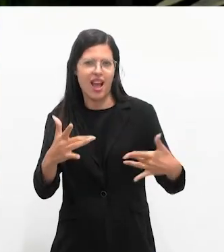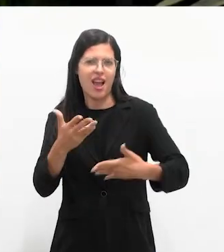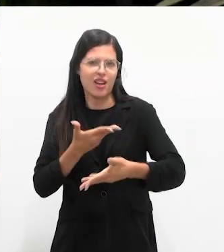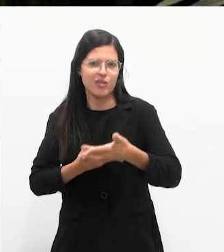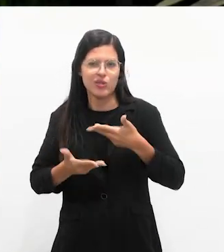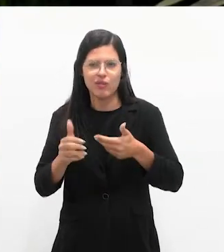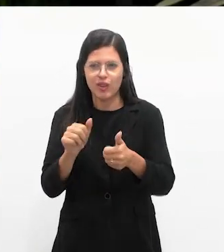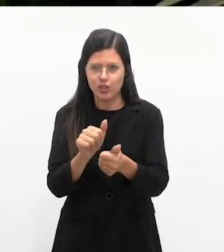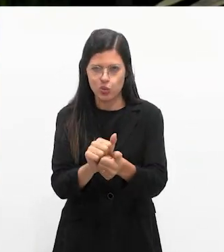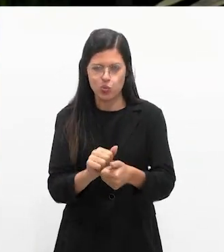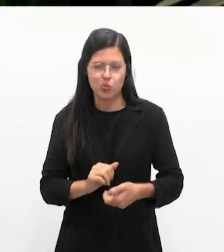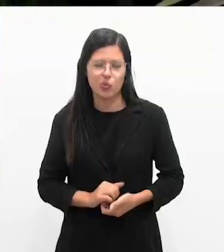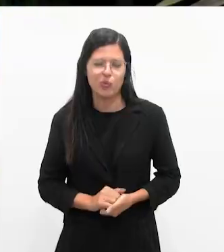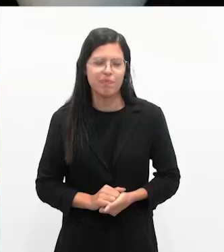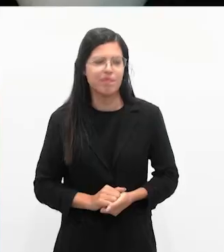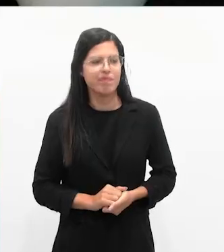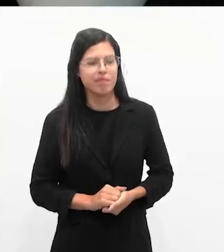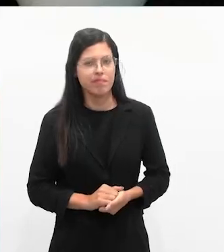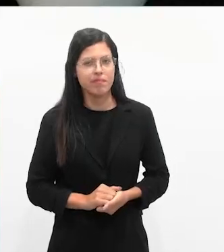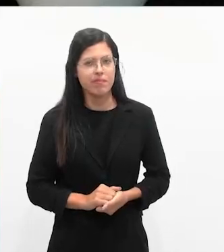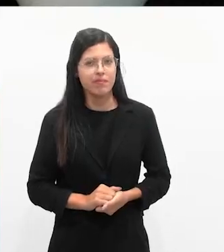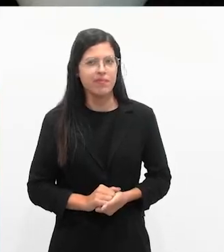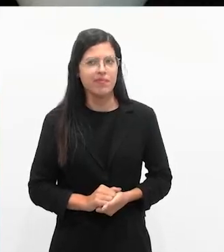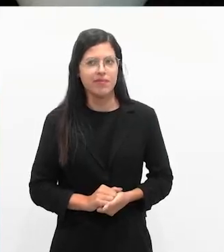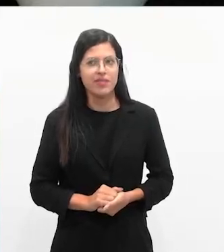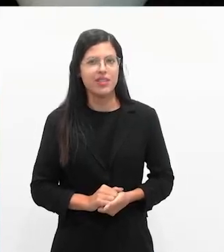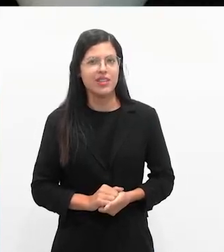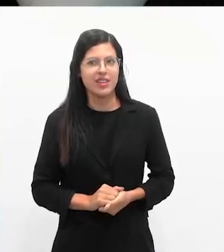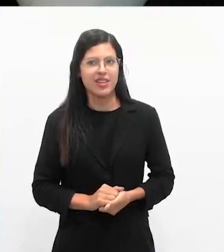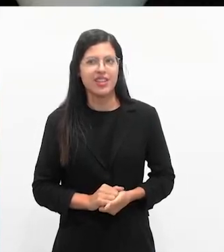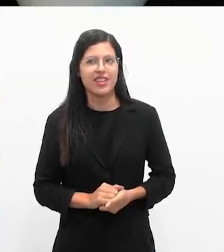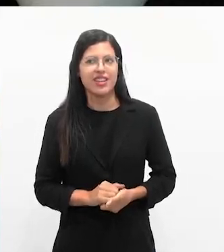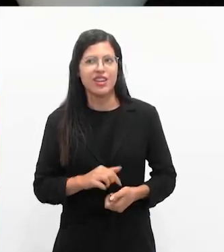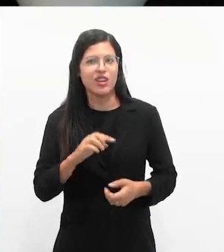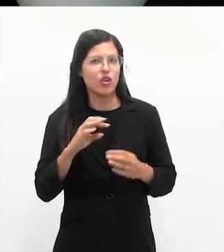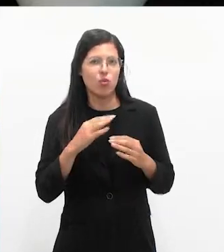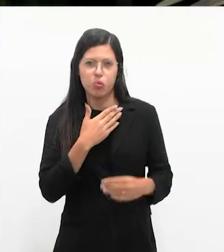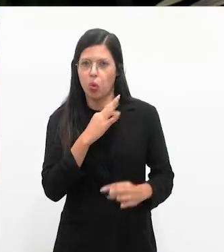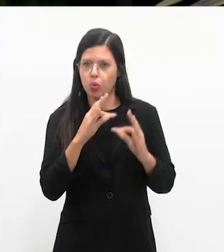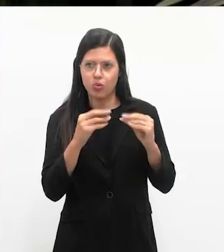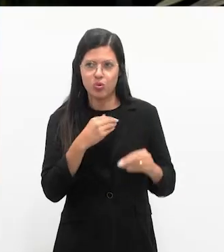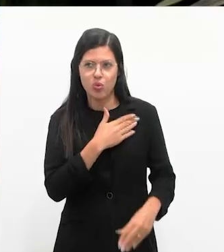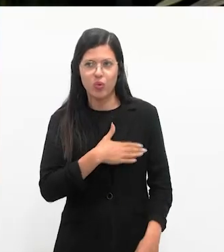caritativo, estivesse presente. E isso agradou a todos?